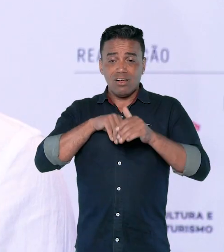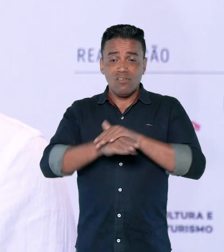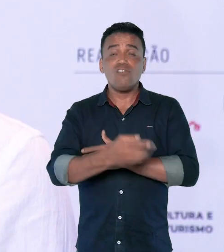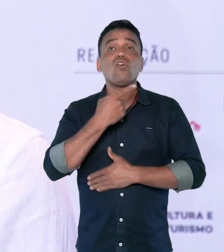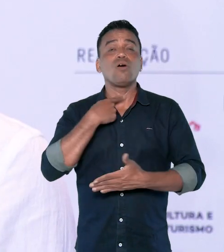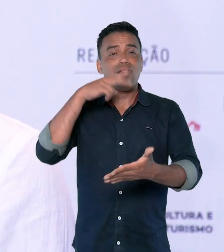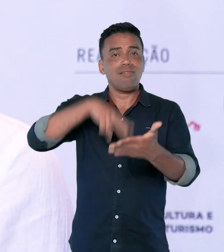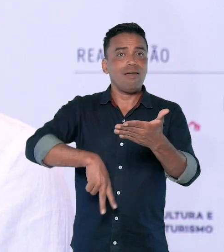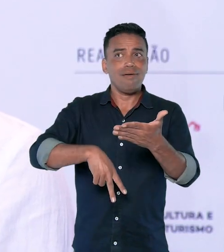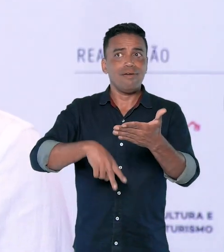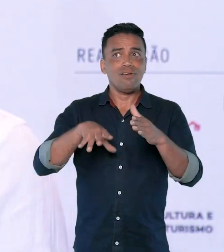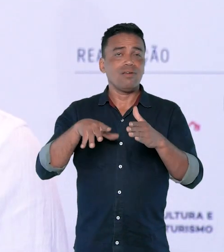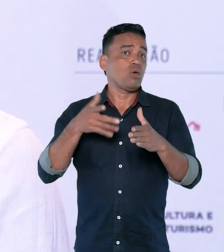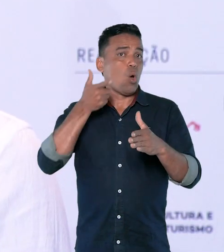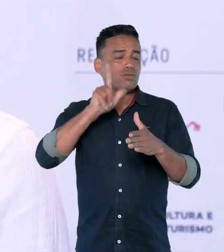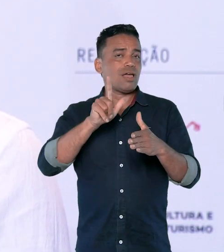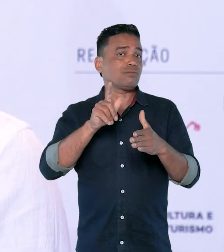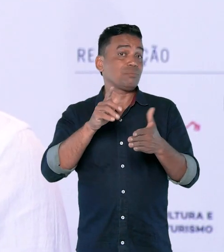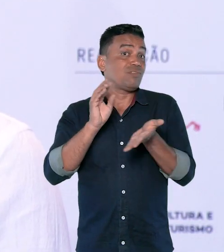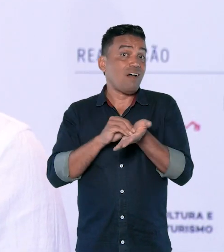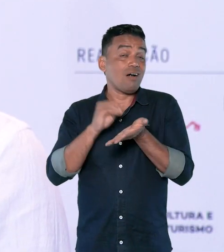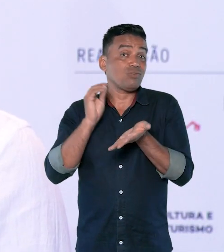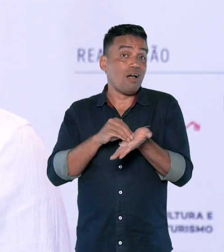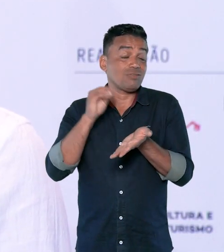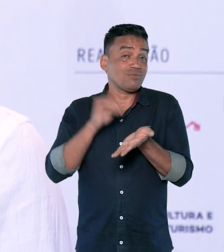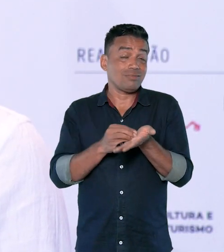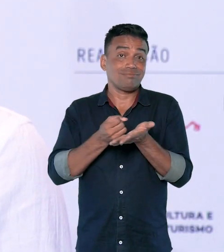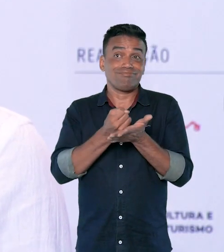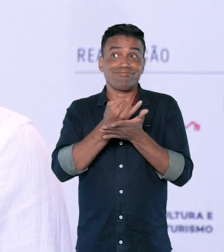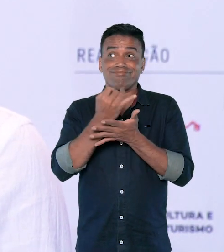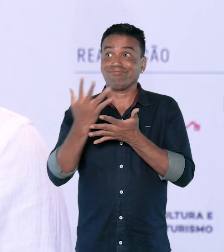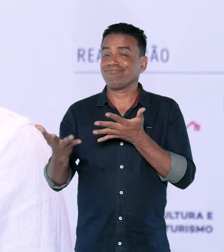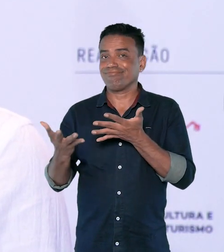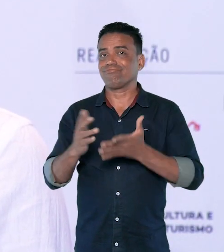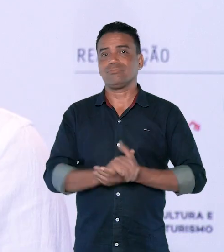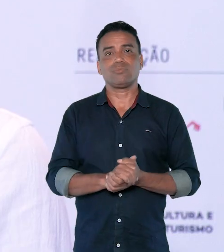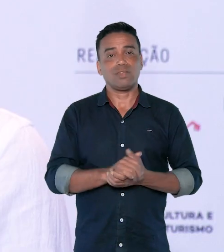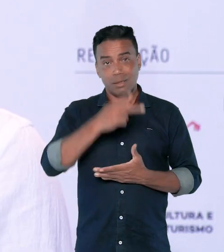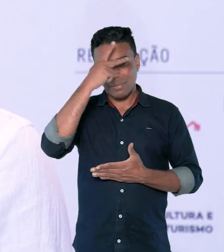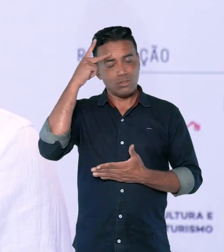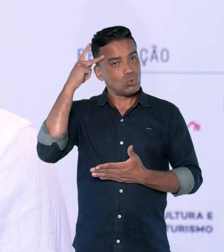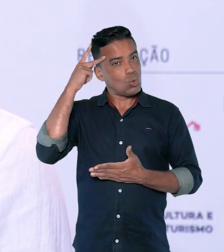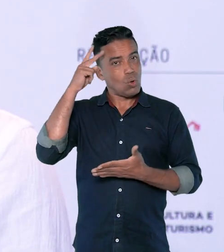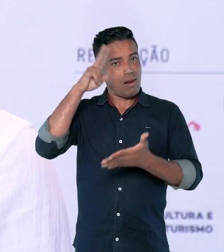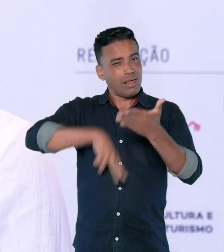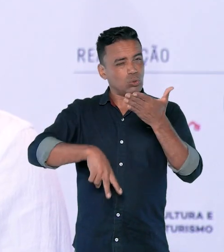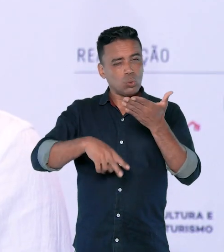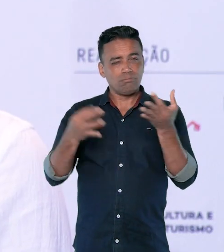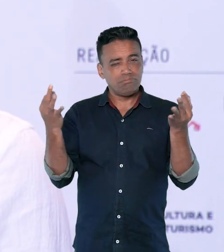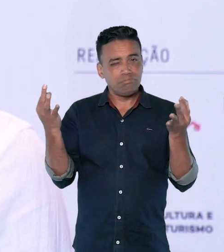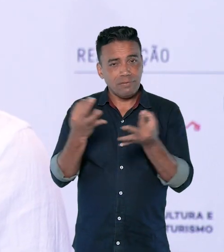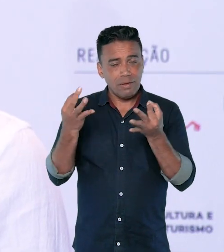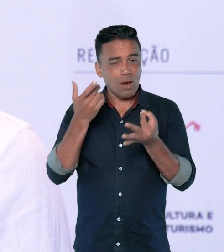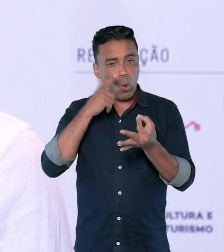condições, né, ou na falta de condições. Né. O leitor ideal para ele se formar,